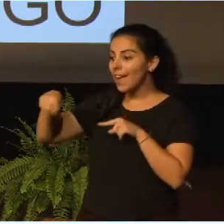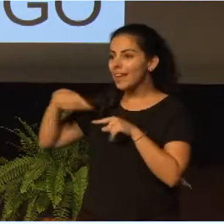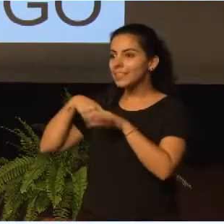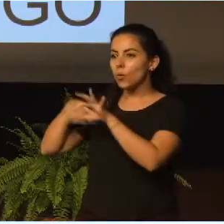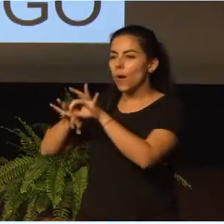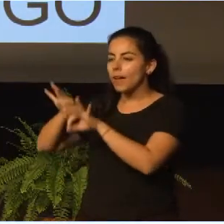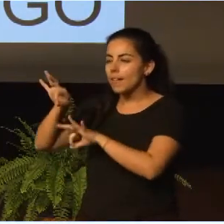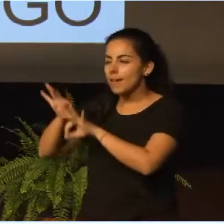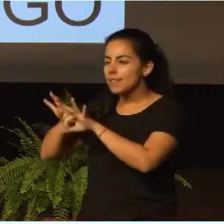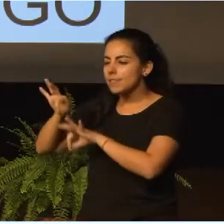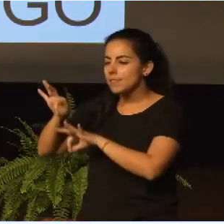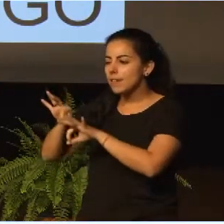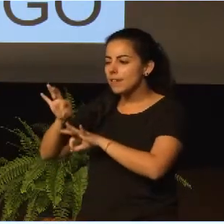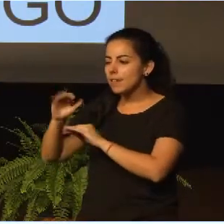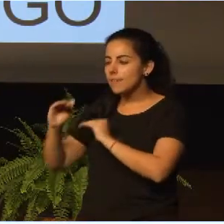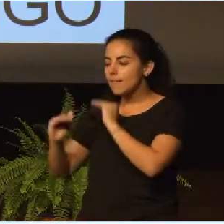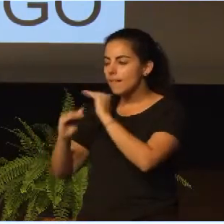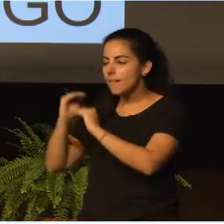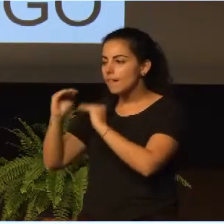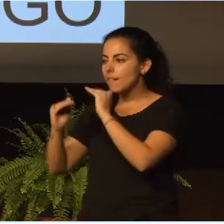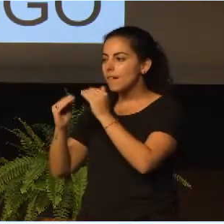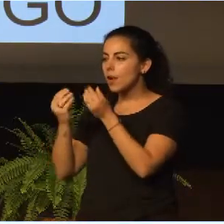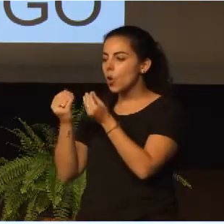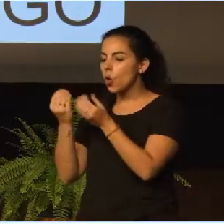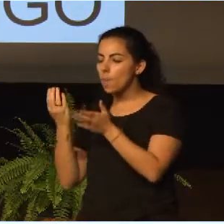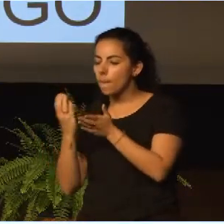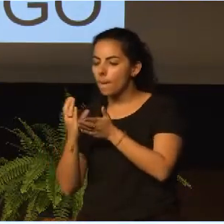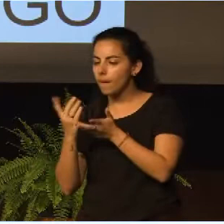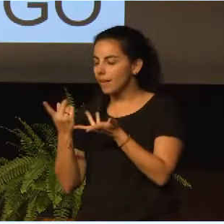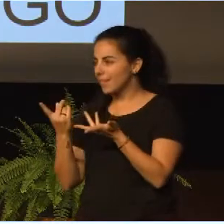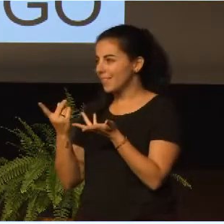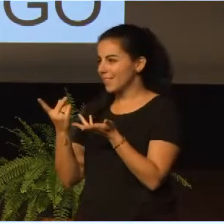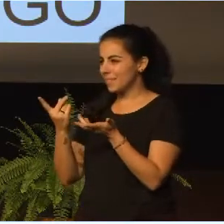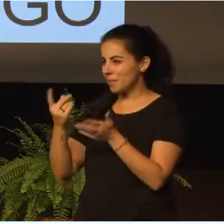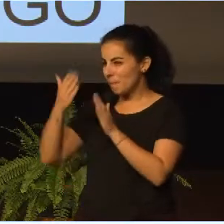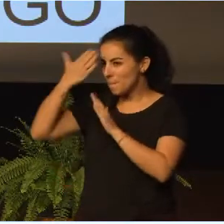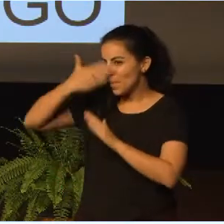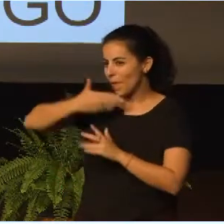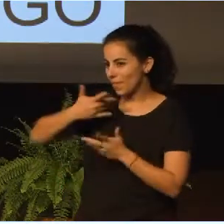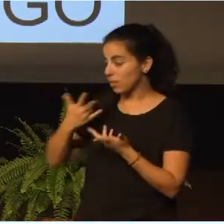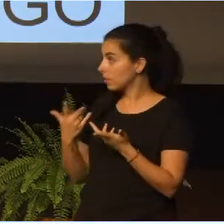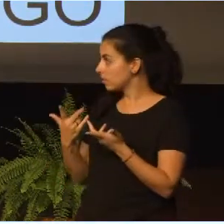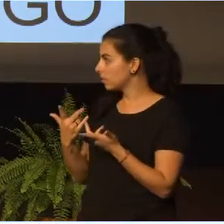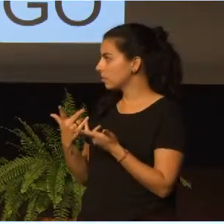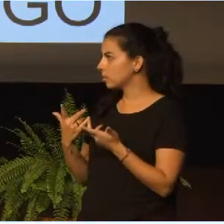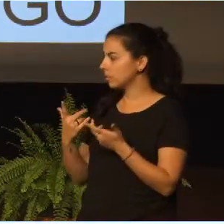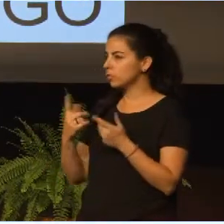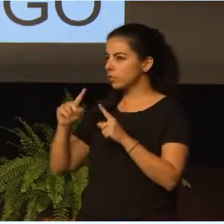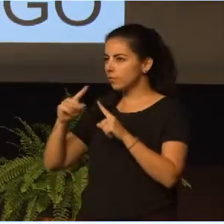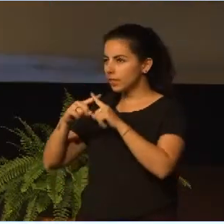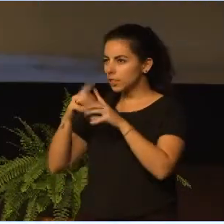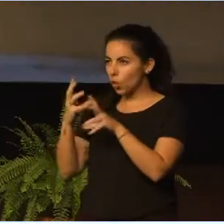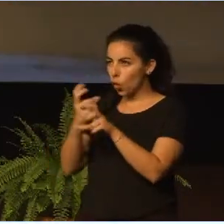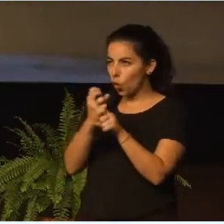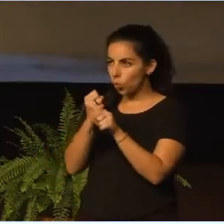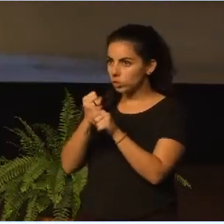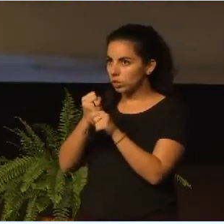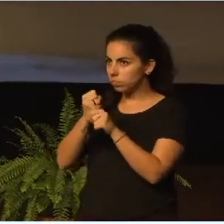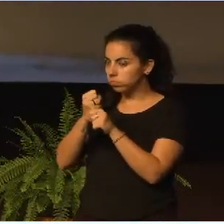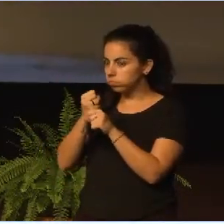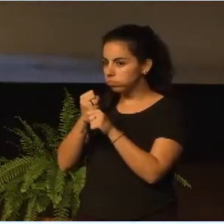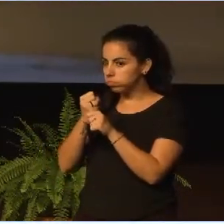processos de reembolso. E a gente viu que tinha muito dinheiro lá. R$45 mil por mês vezes 545, a gente sabia que tinha muita grana envolvida